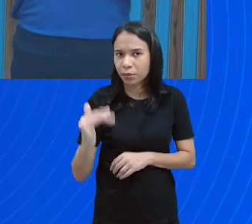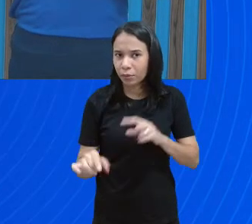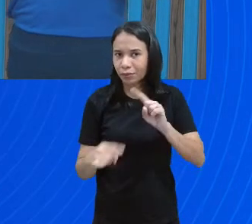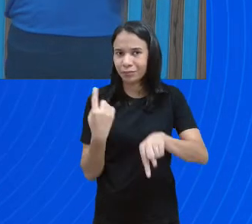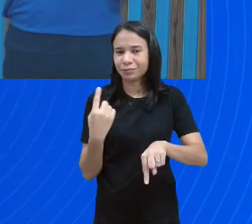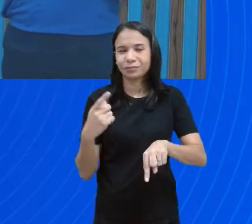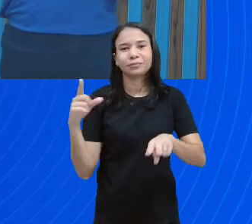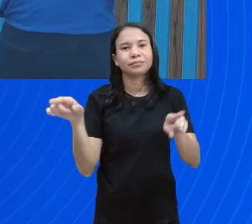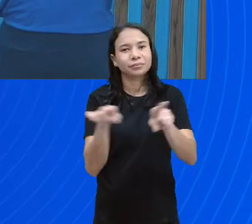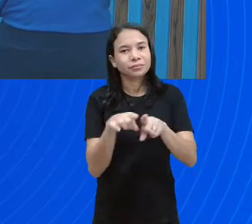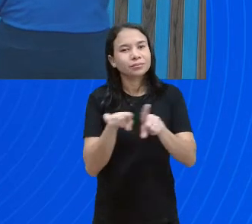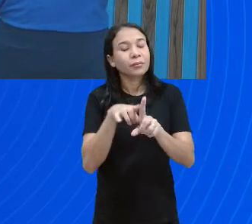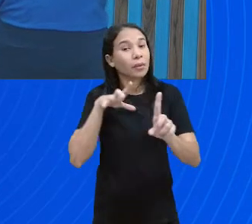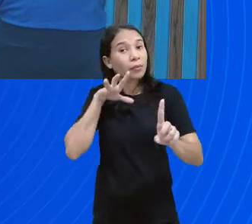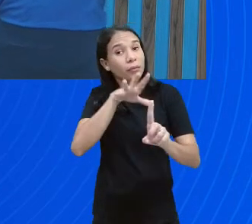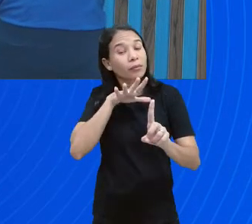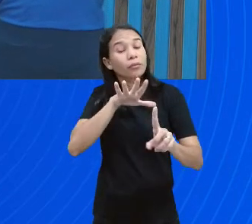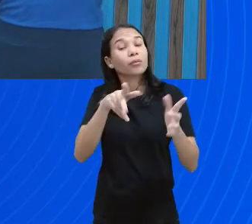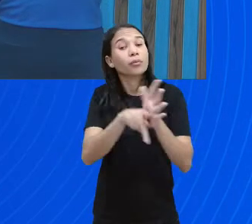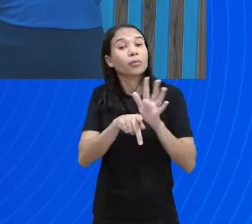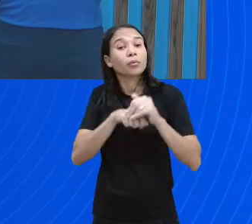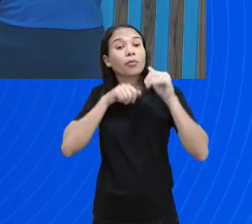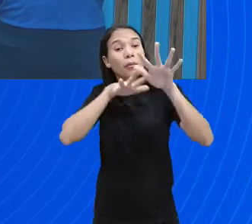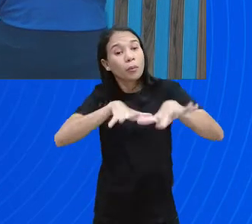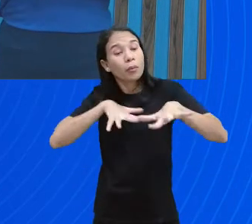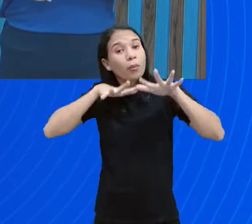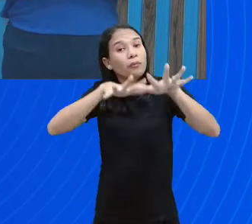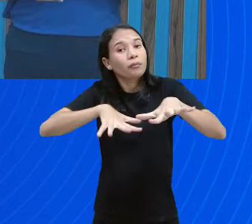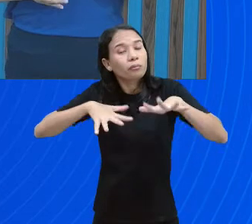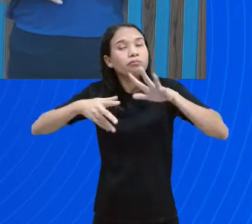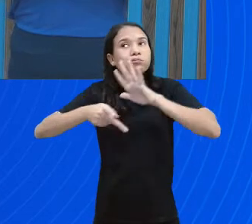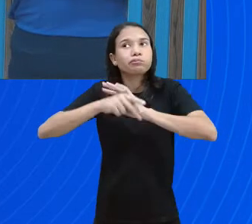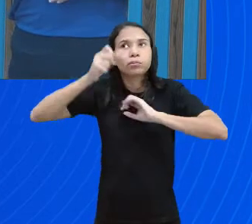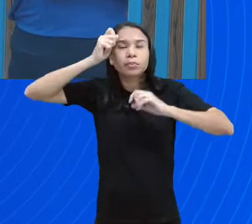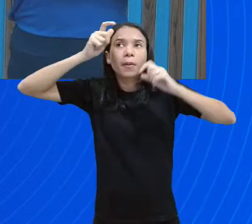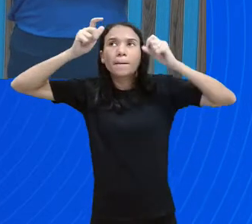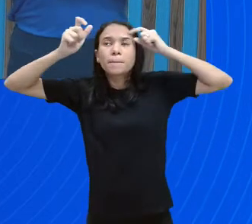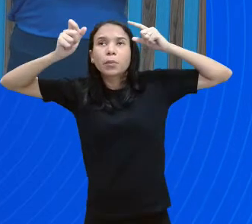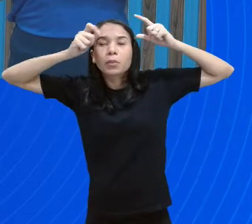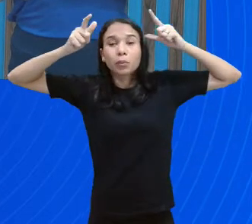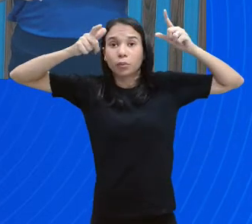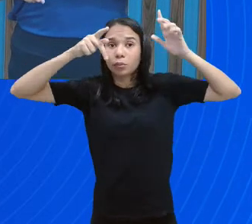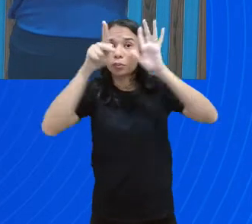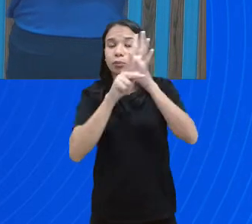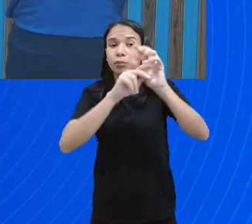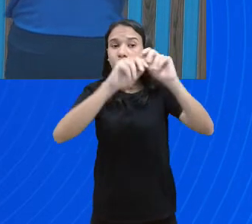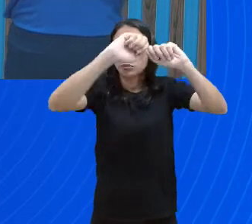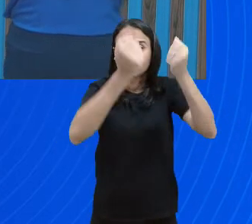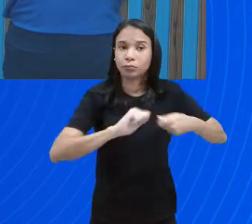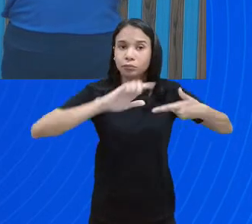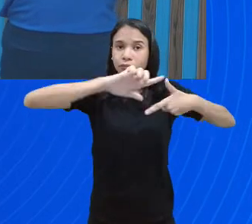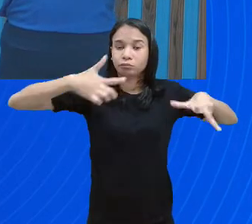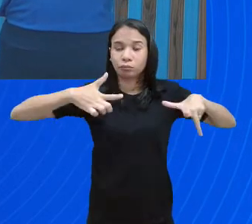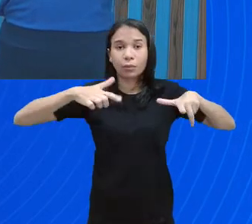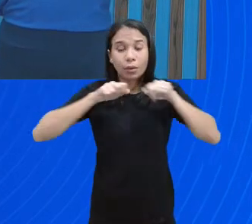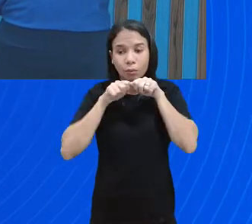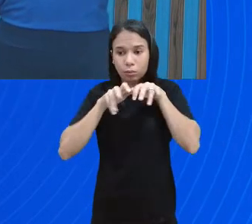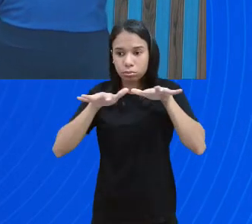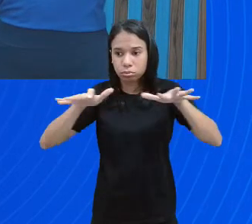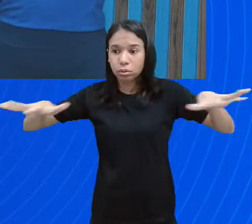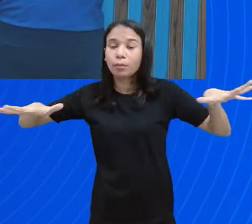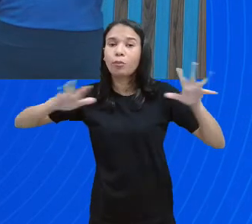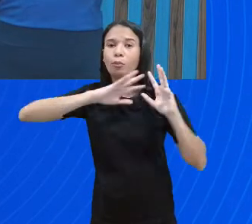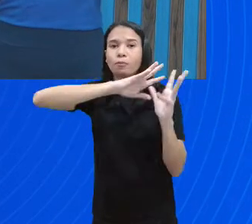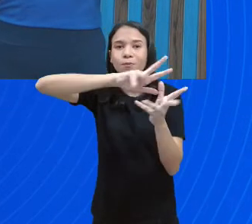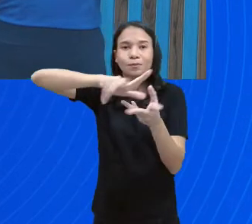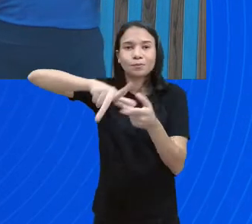Ela influenciou movimentos modernistas ou de arte moderna em outros lugares do mundo,